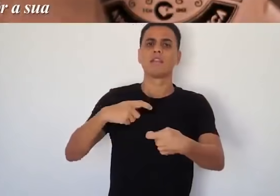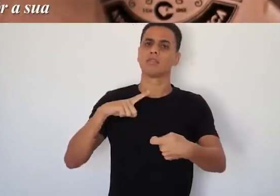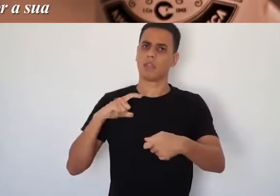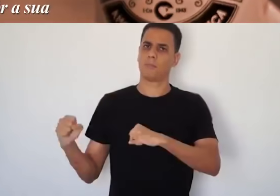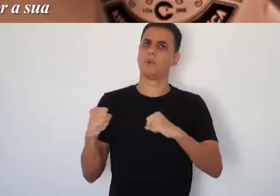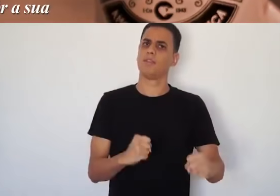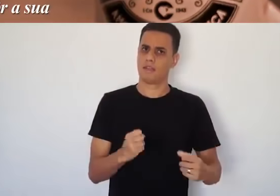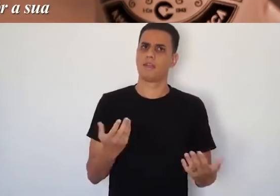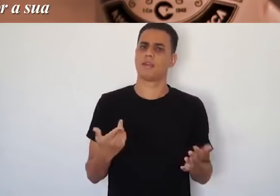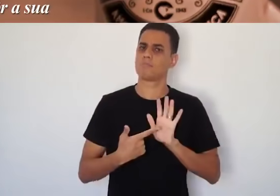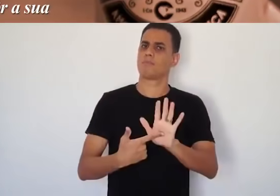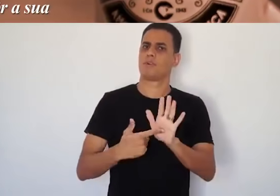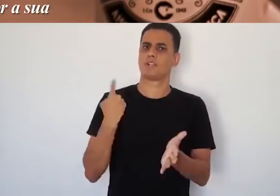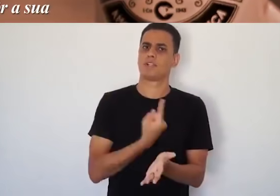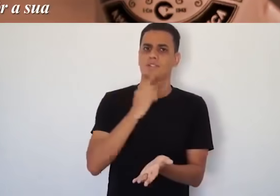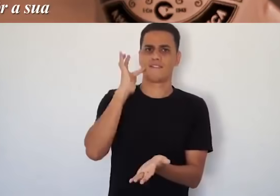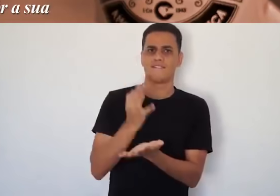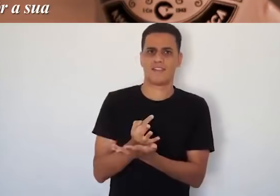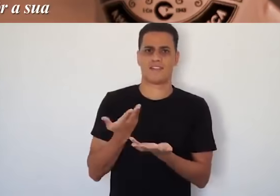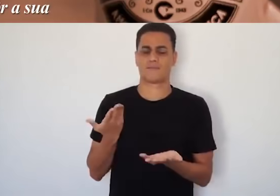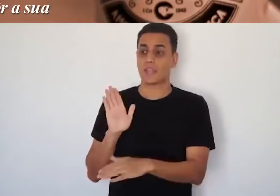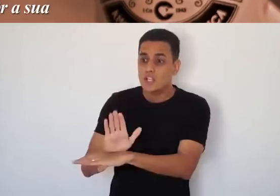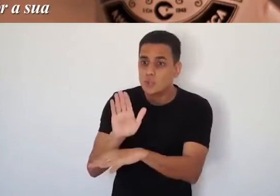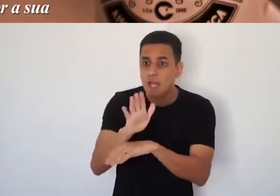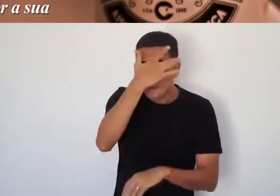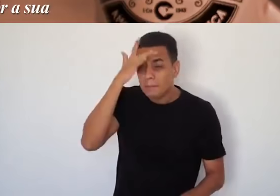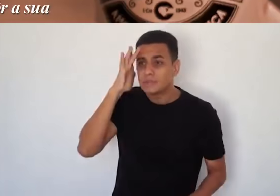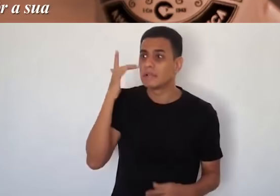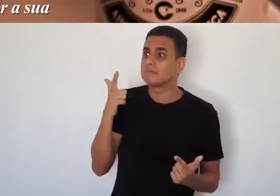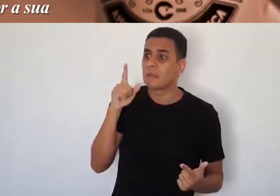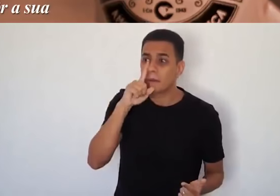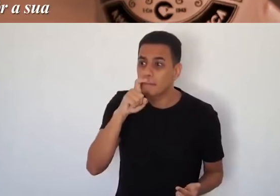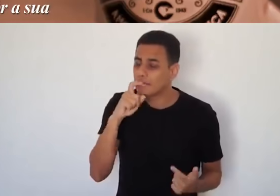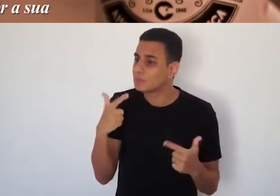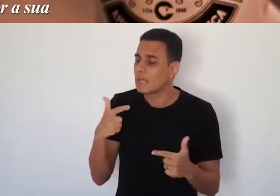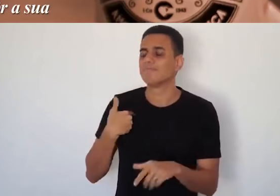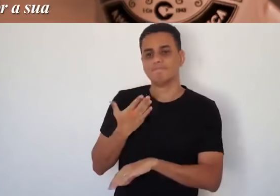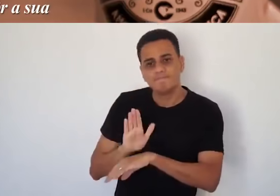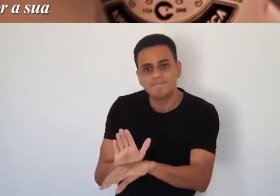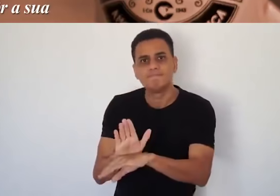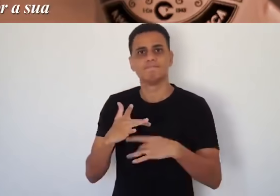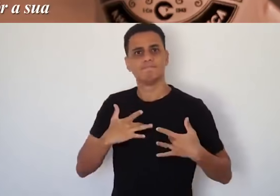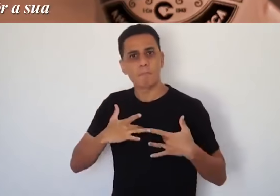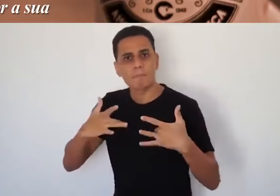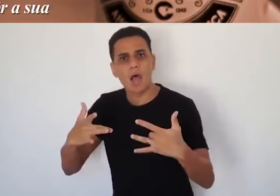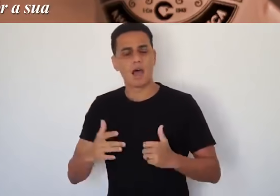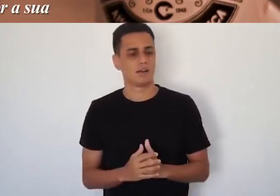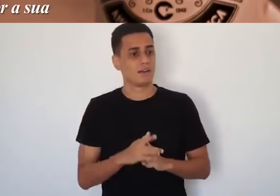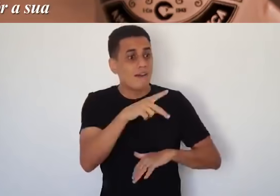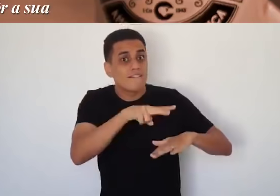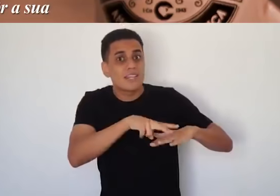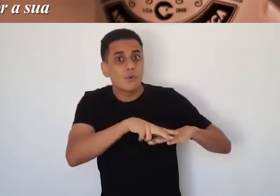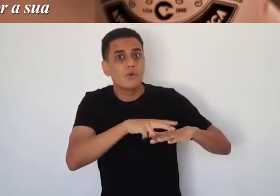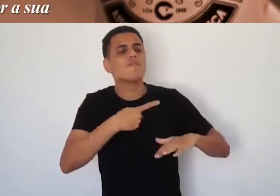realmente necessitadas. Mas se uma viúva tem filhos ou netos, olha que profundo isso, que estes aprendam